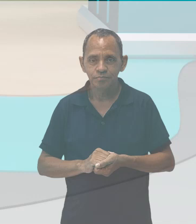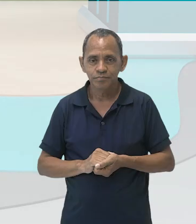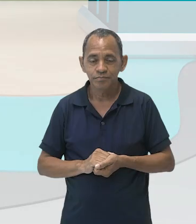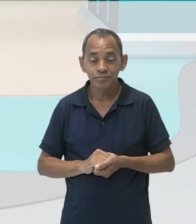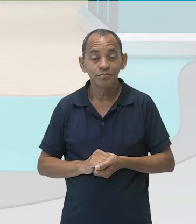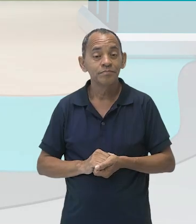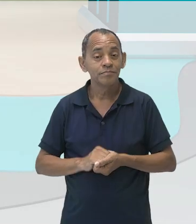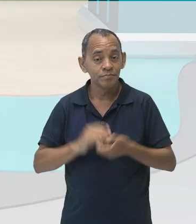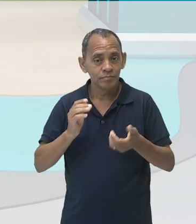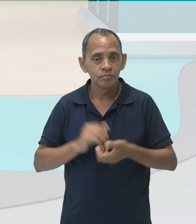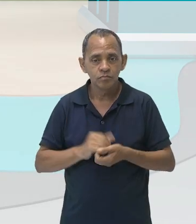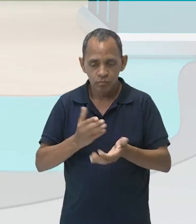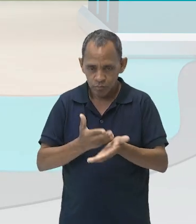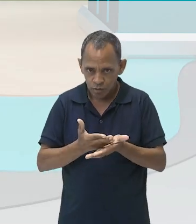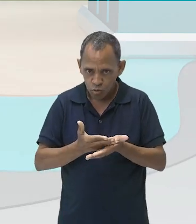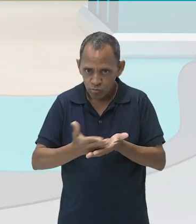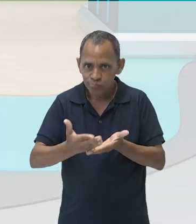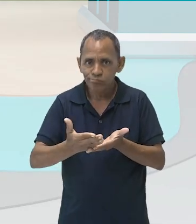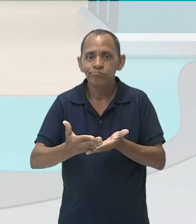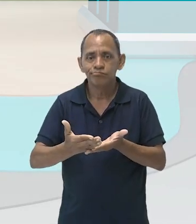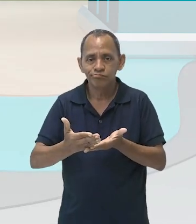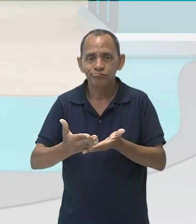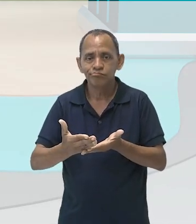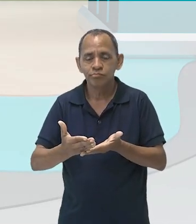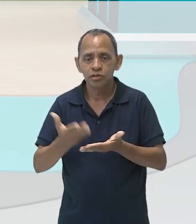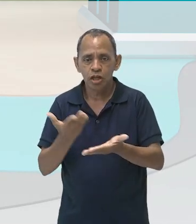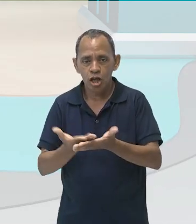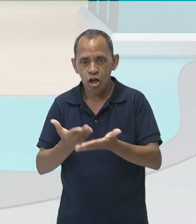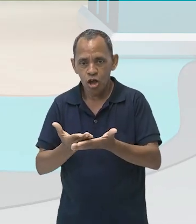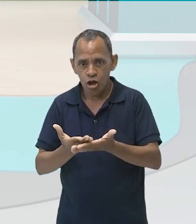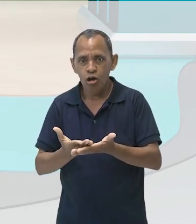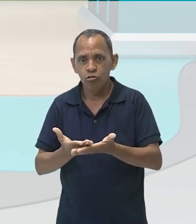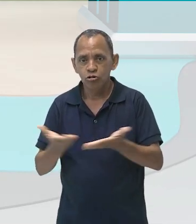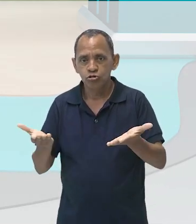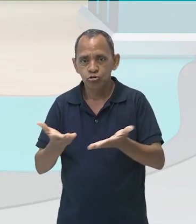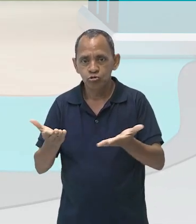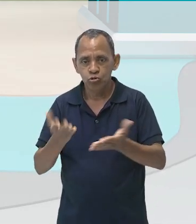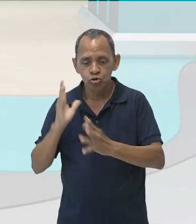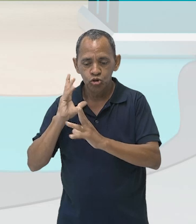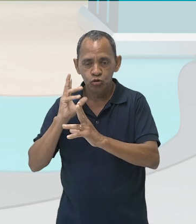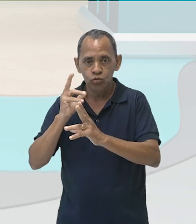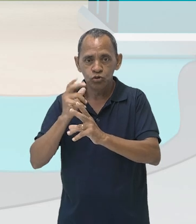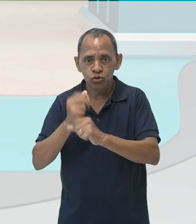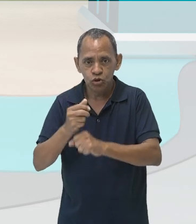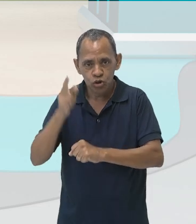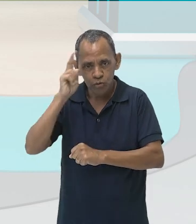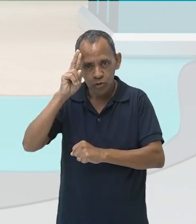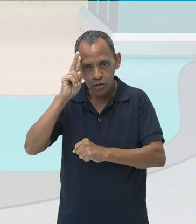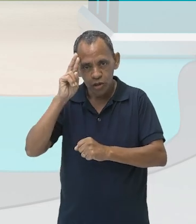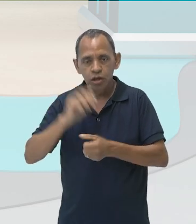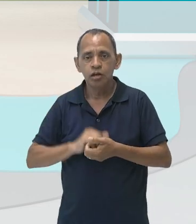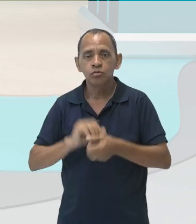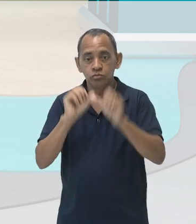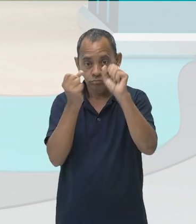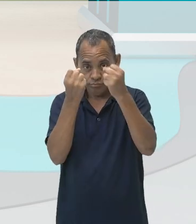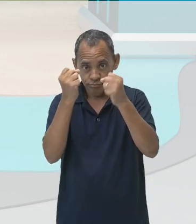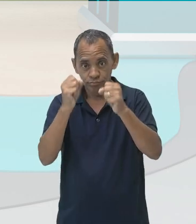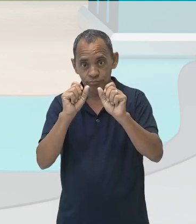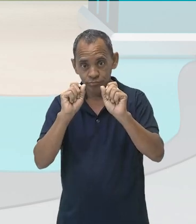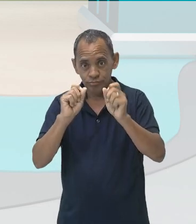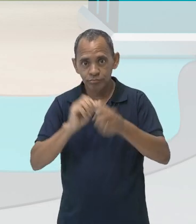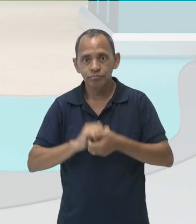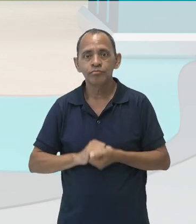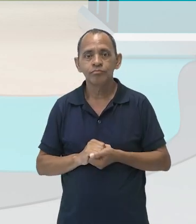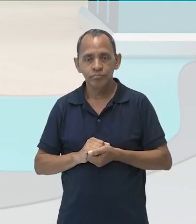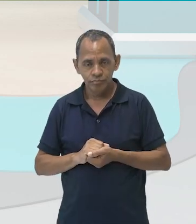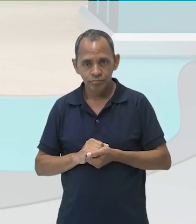Muito bem, então vamos iniciar a nossa revisão aí relembrando sobre uma ginástica de condicionamento físico, que é a